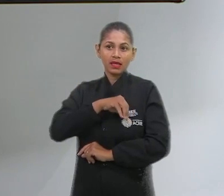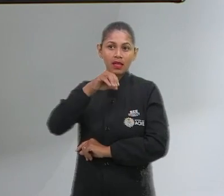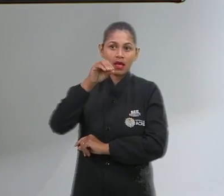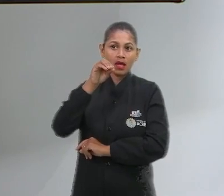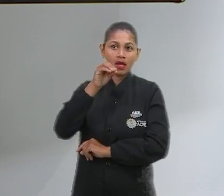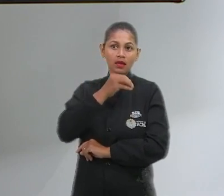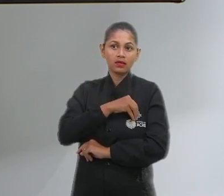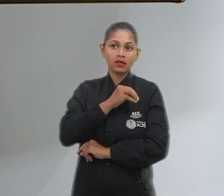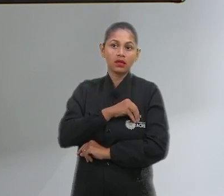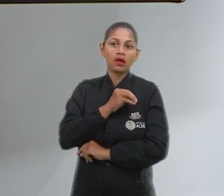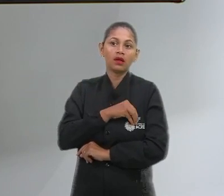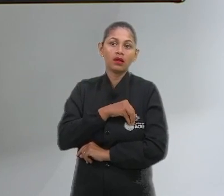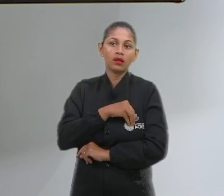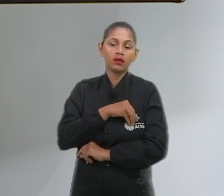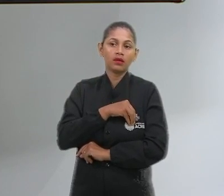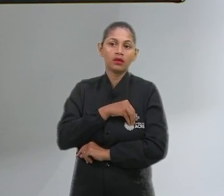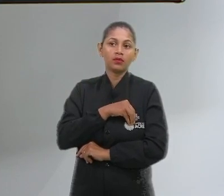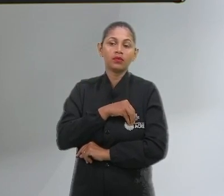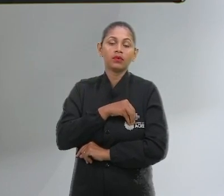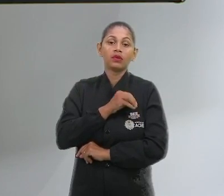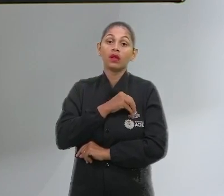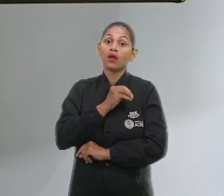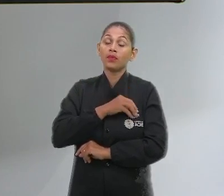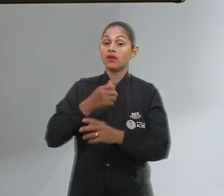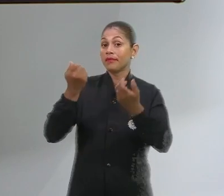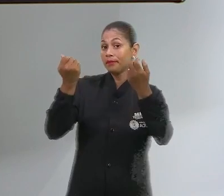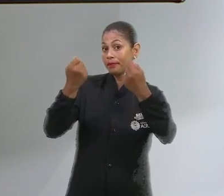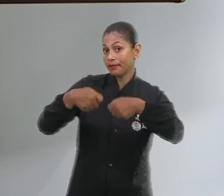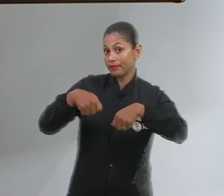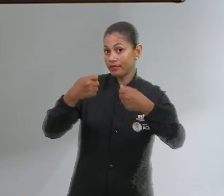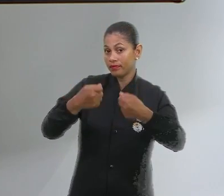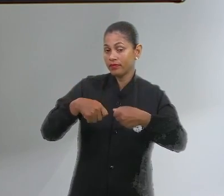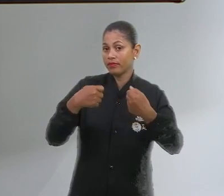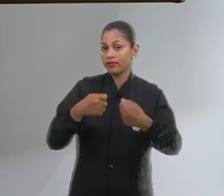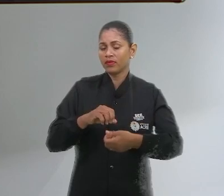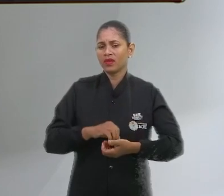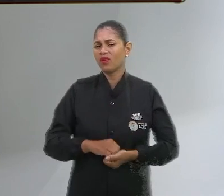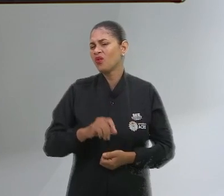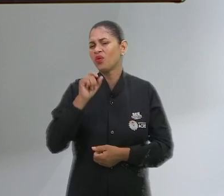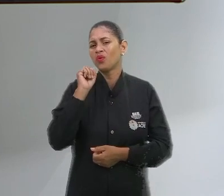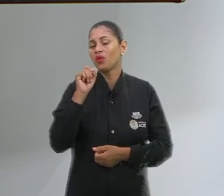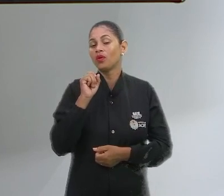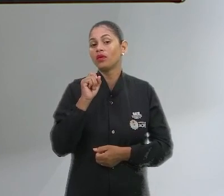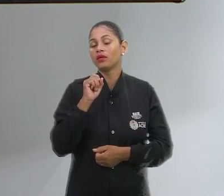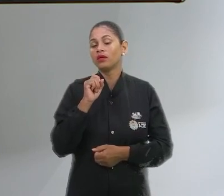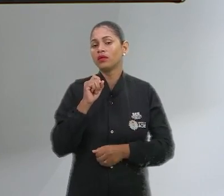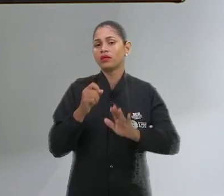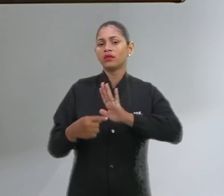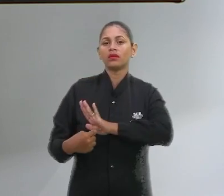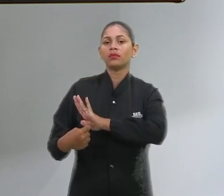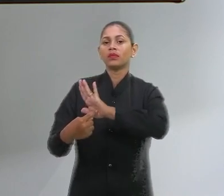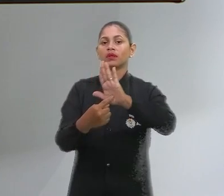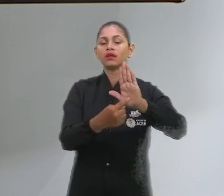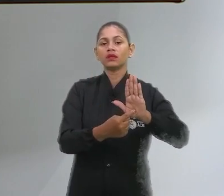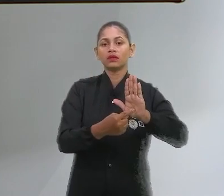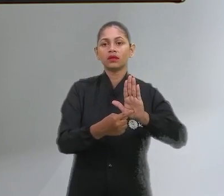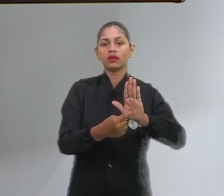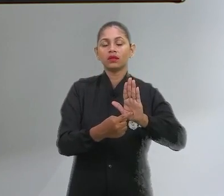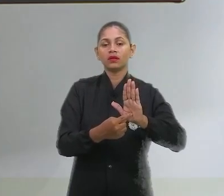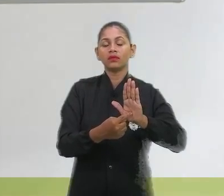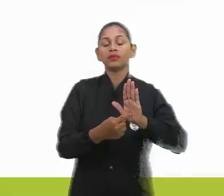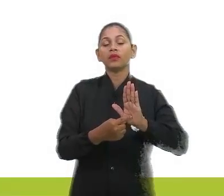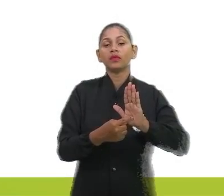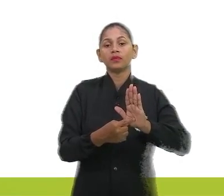salário mínimo necessário. Ou seja, o que é que esse gráfico ele está apresentando?